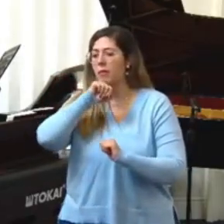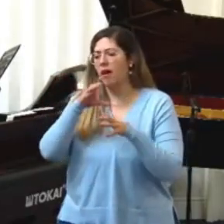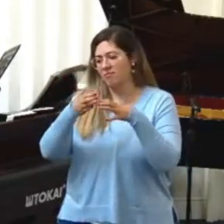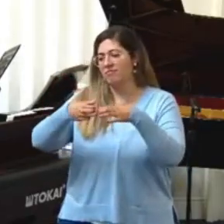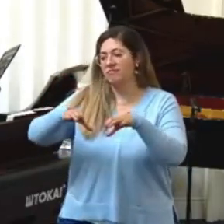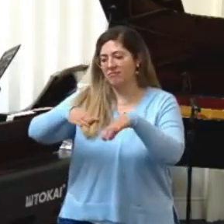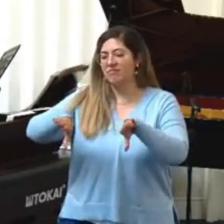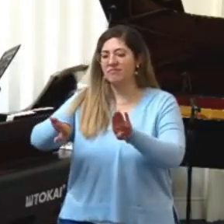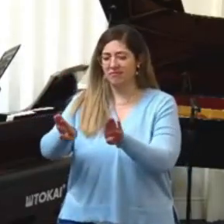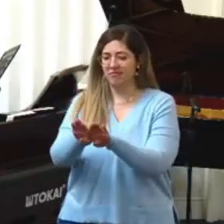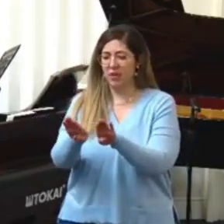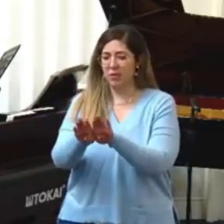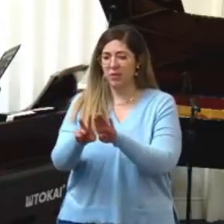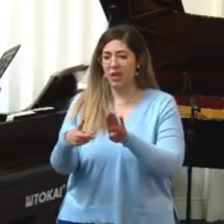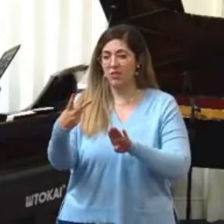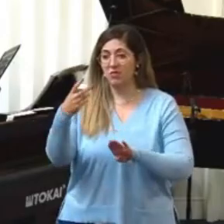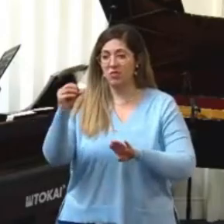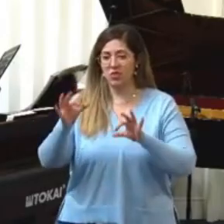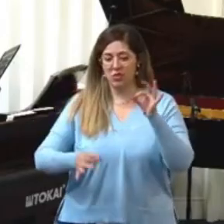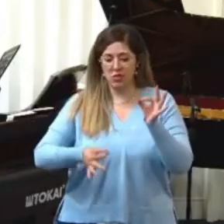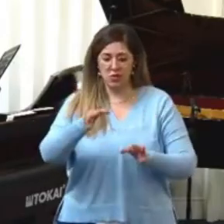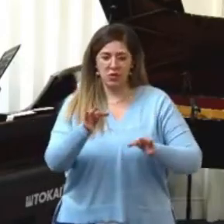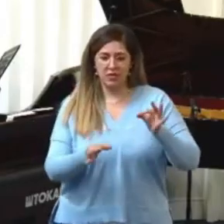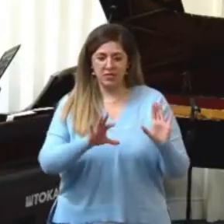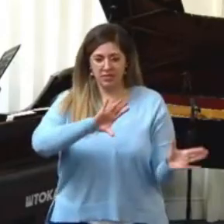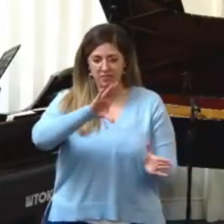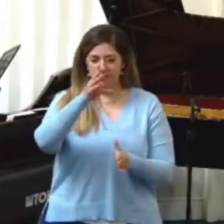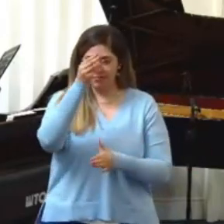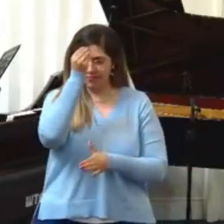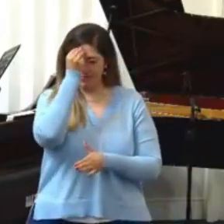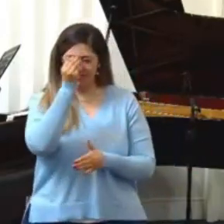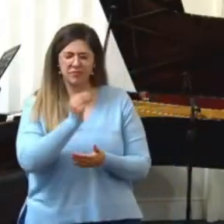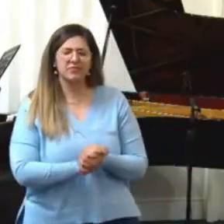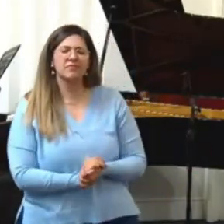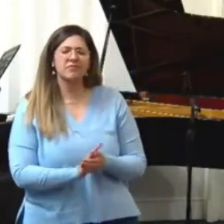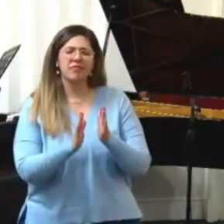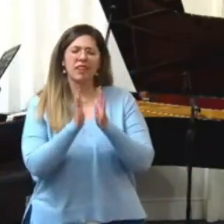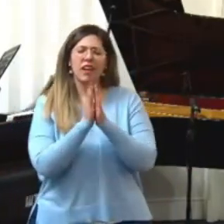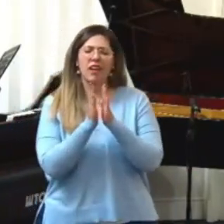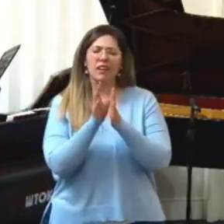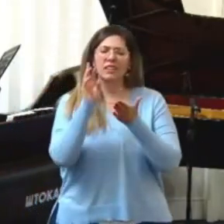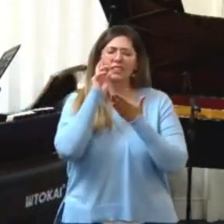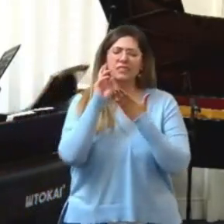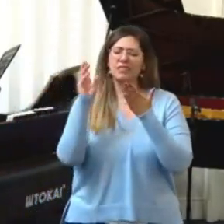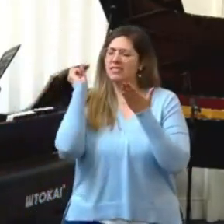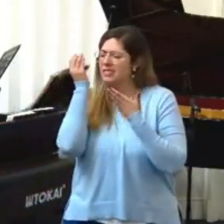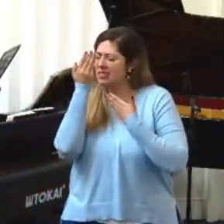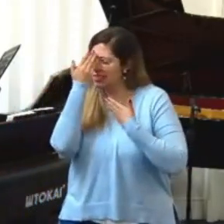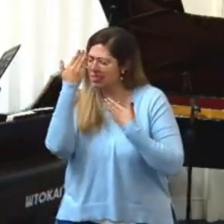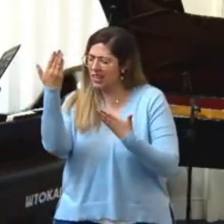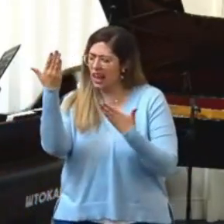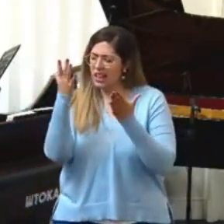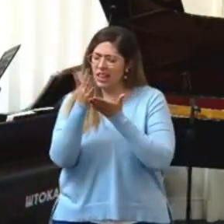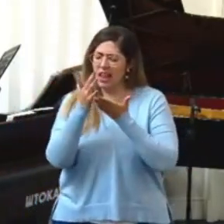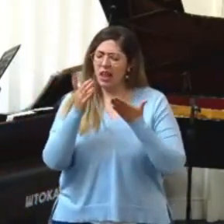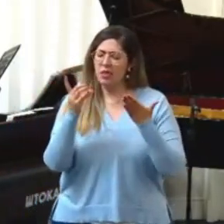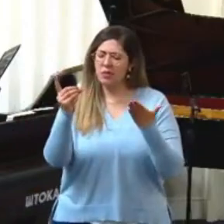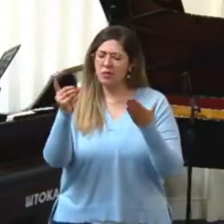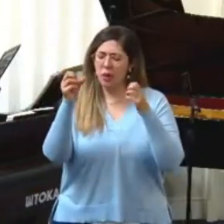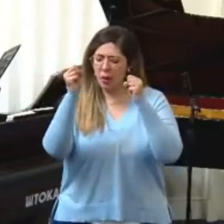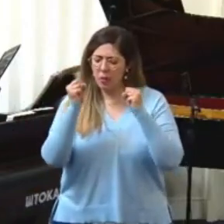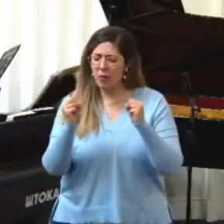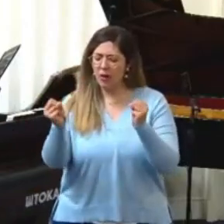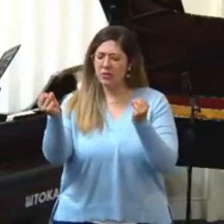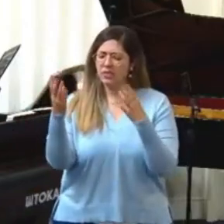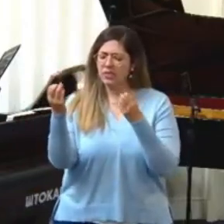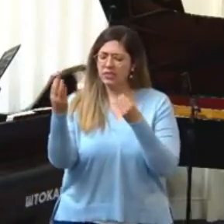20 anos. Oremos ao Senhor. Senhor, te damos graças por sua palavra e pelo que ela pode nos